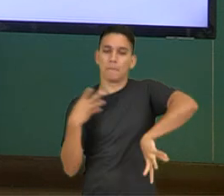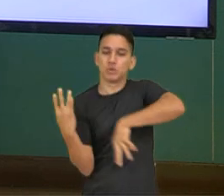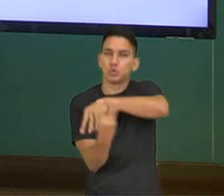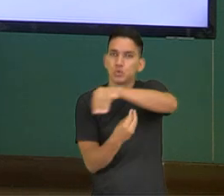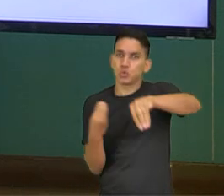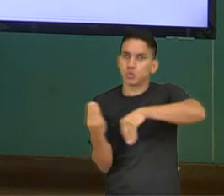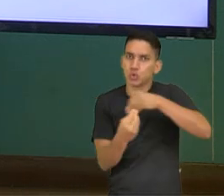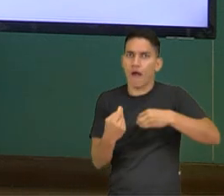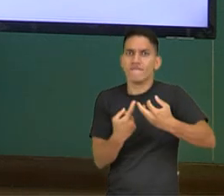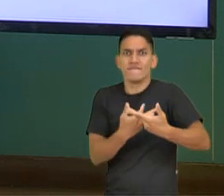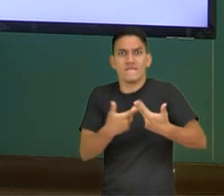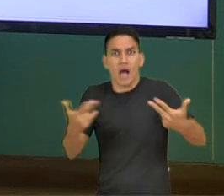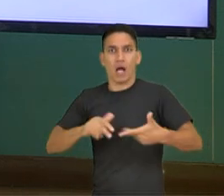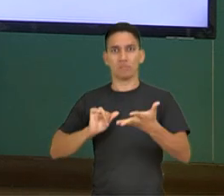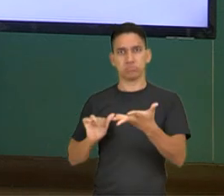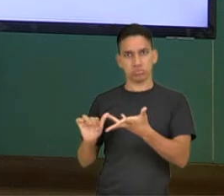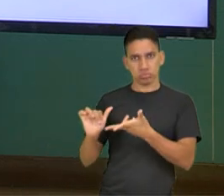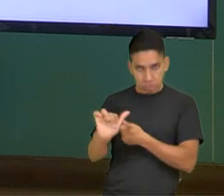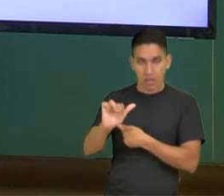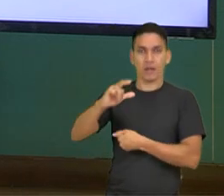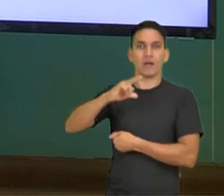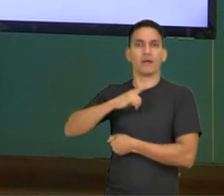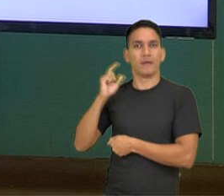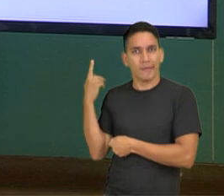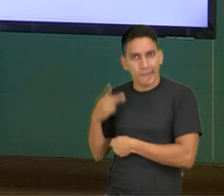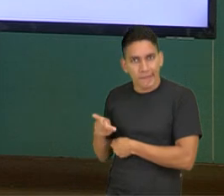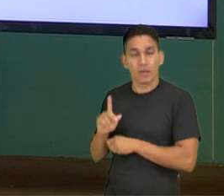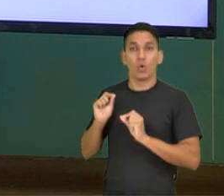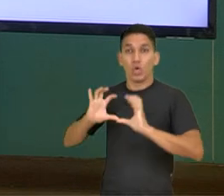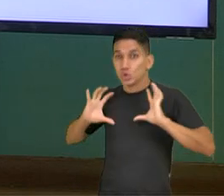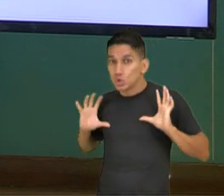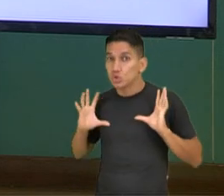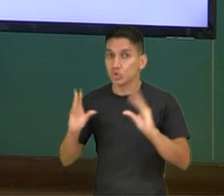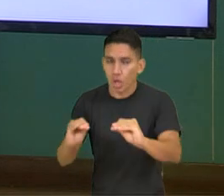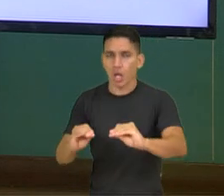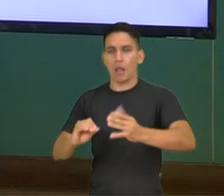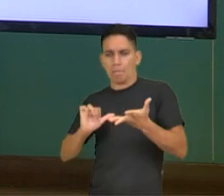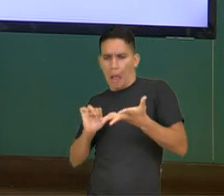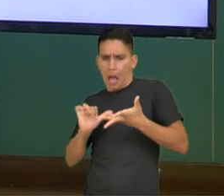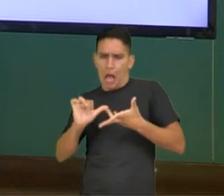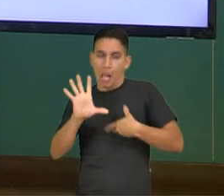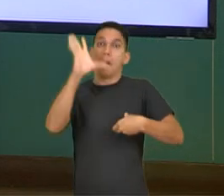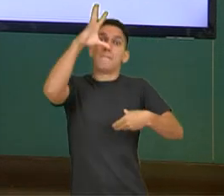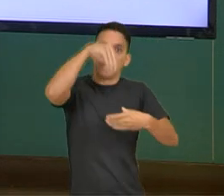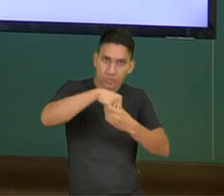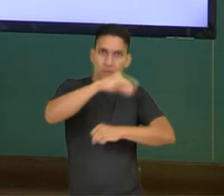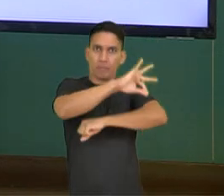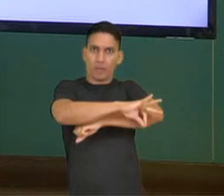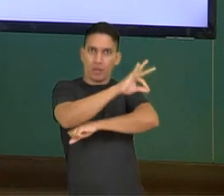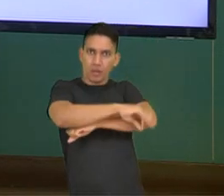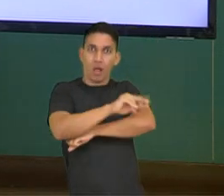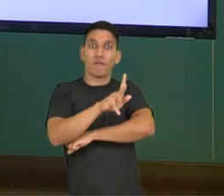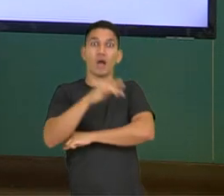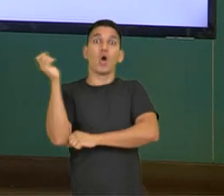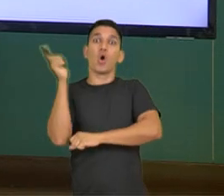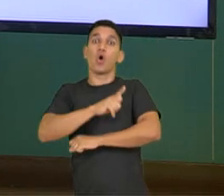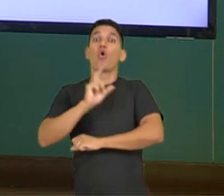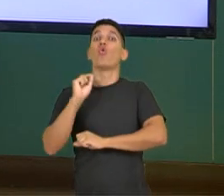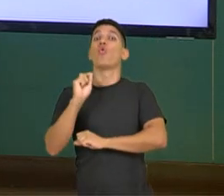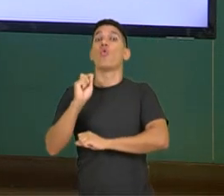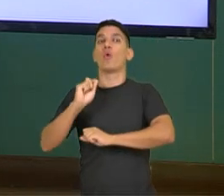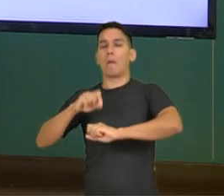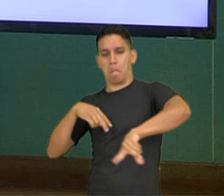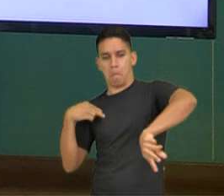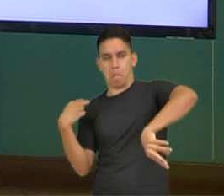várias substâncias, tá? É uma solução. Então, todas as substâncias que compõem o petróleo vai se volatilizar, vai